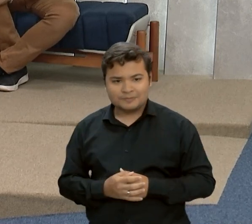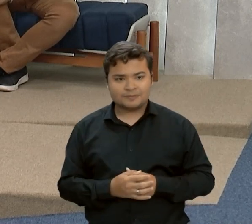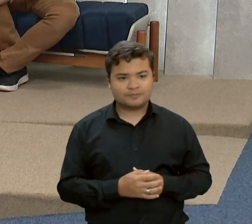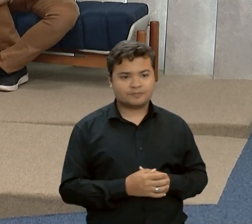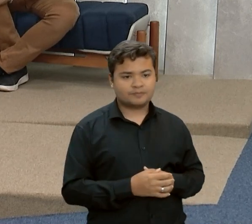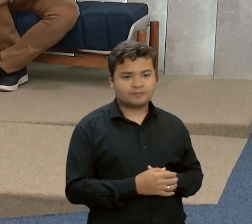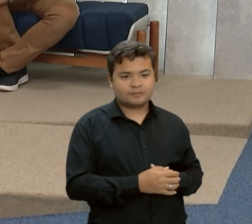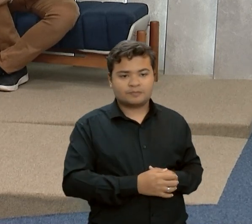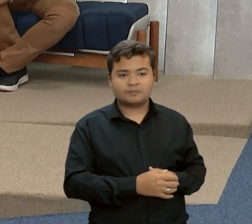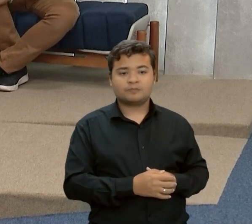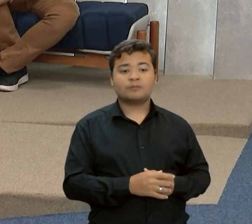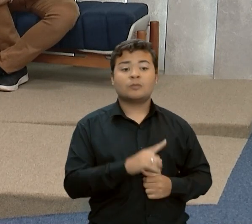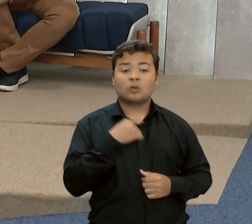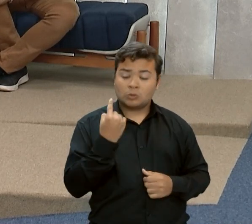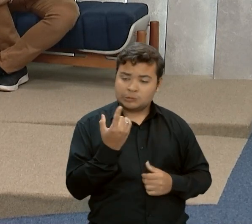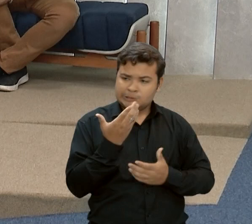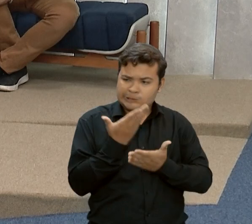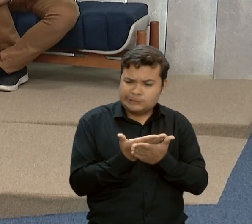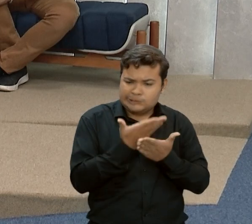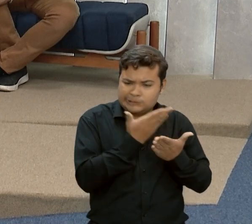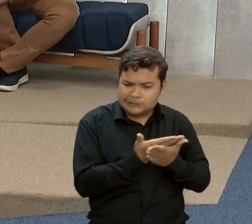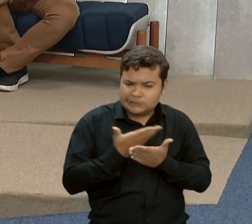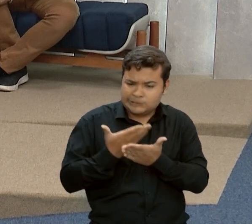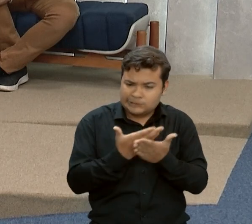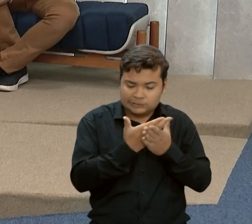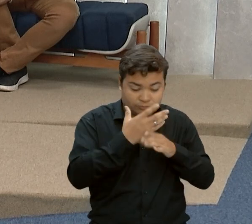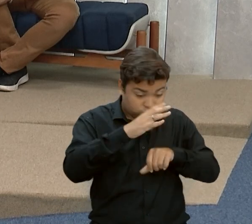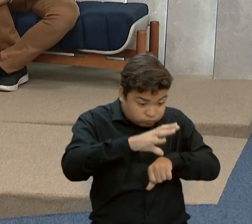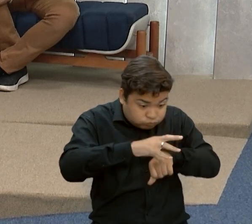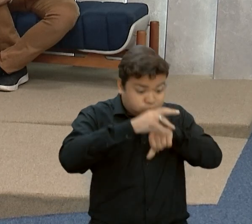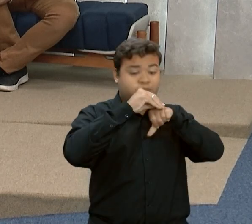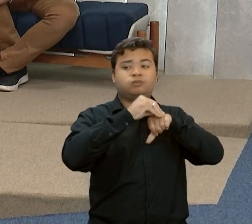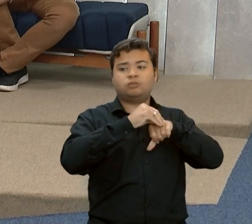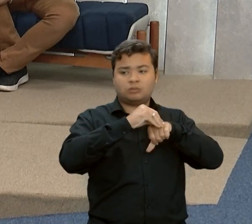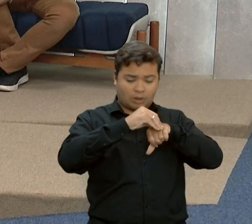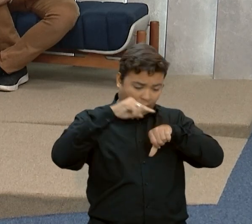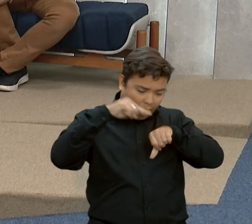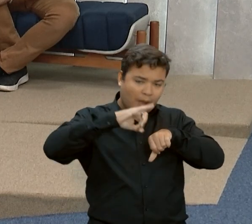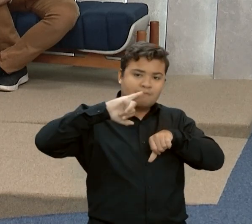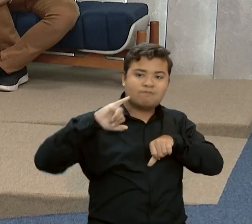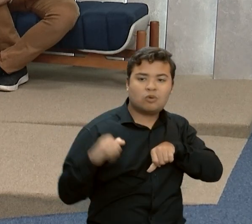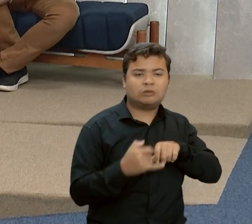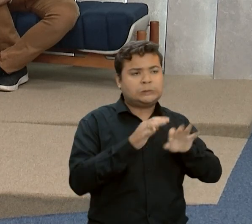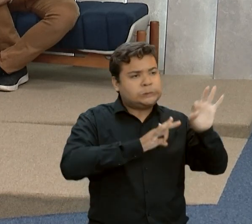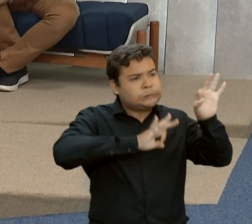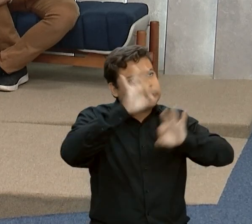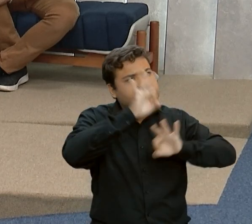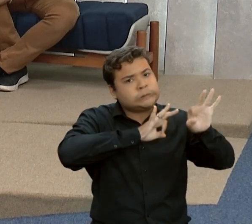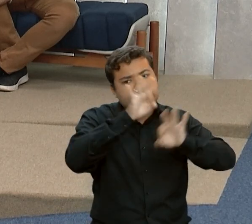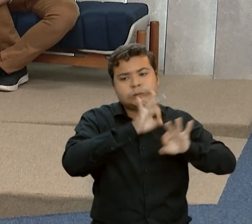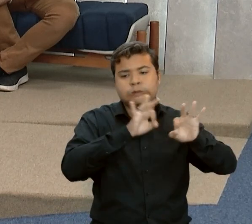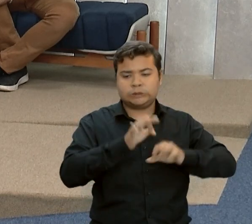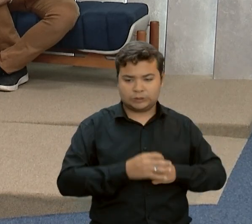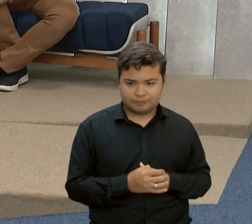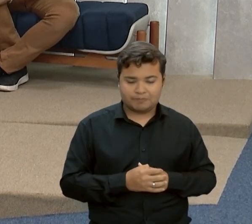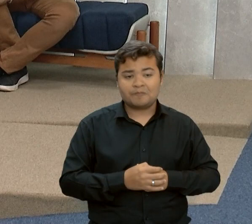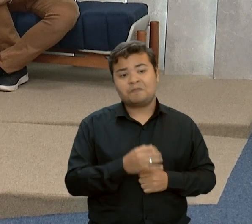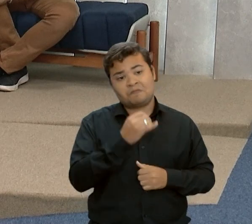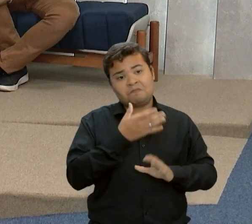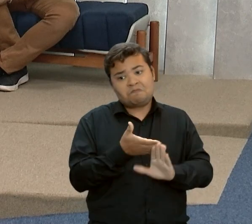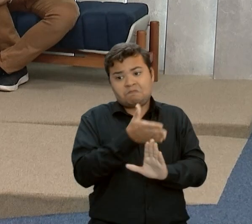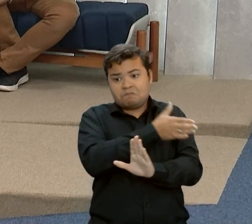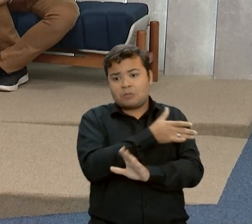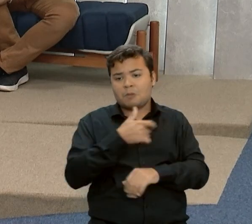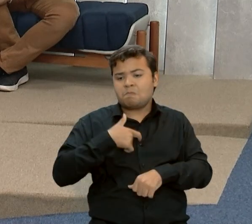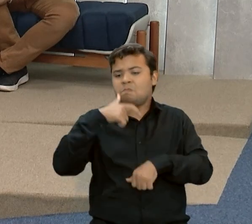todos os conhecimentos que a gente tinha e para fazer o melhor possível, né? E eu até teve certos momentos